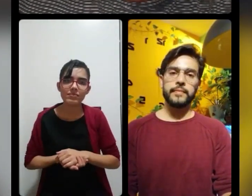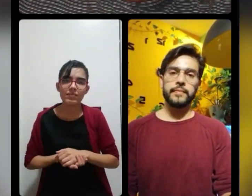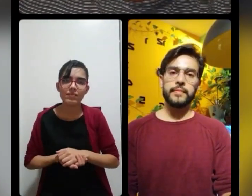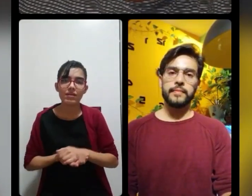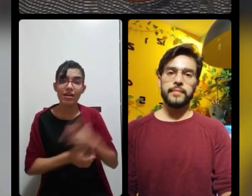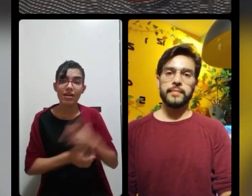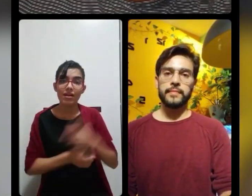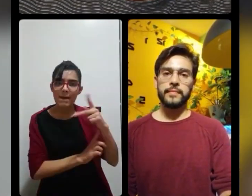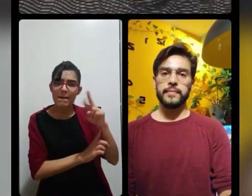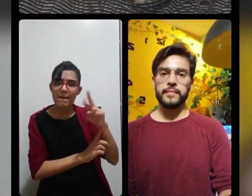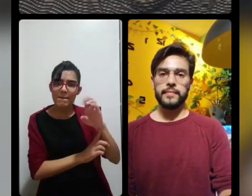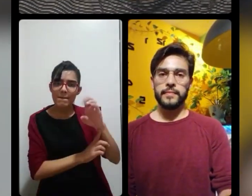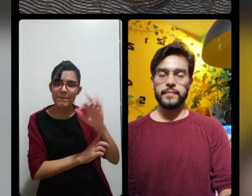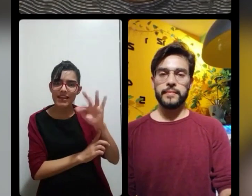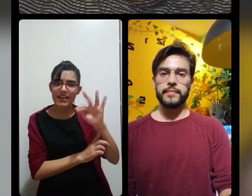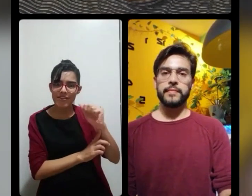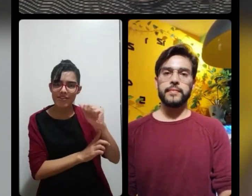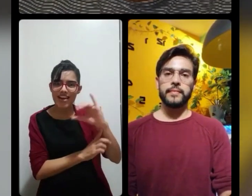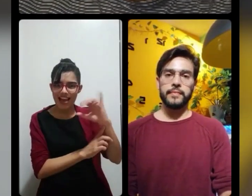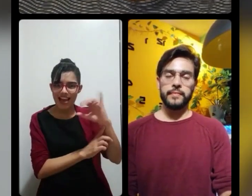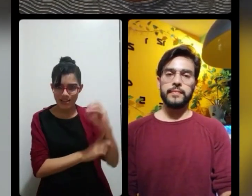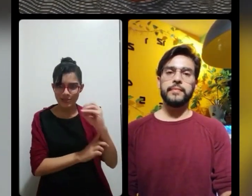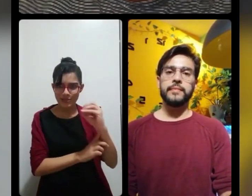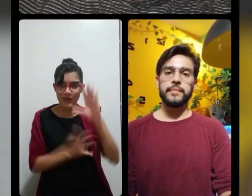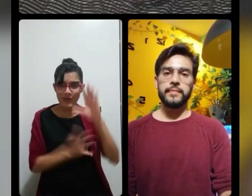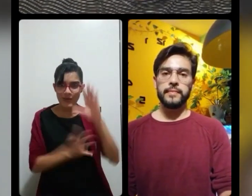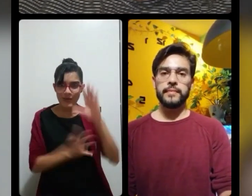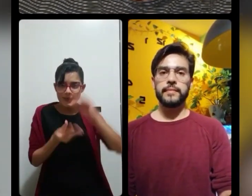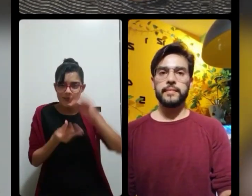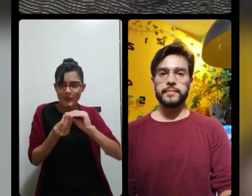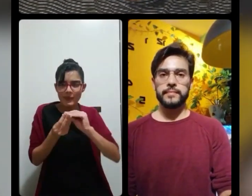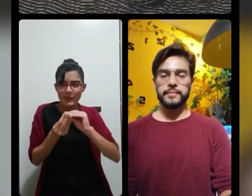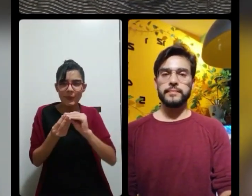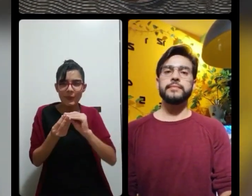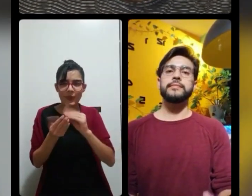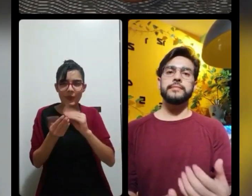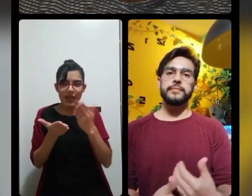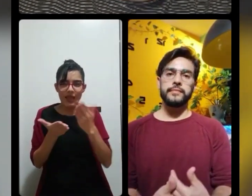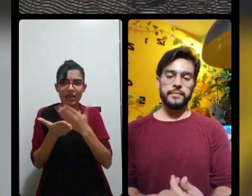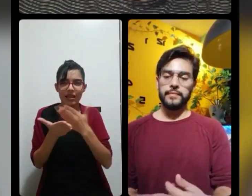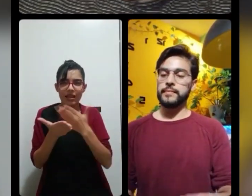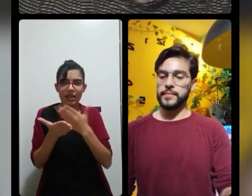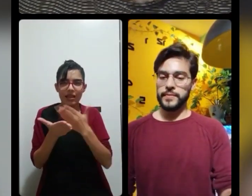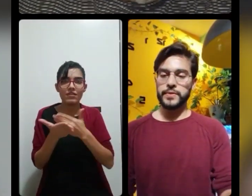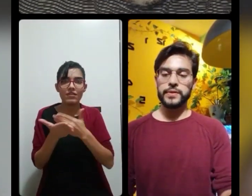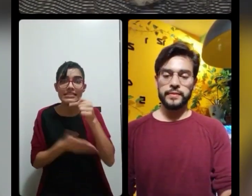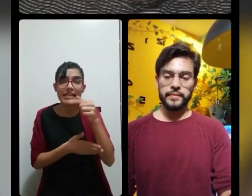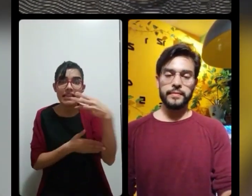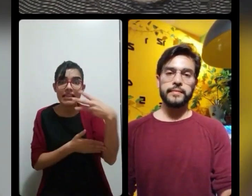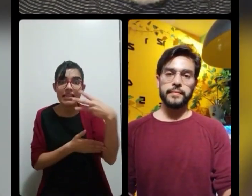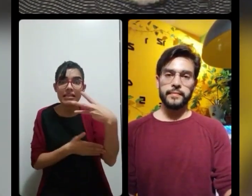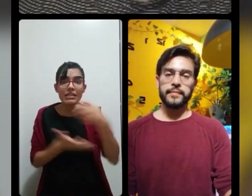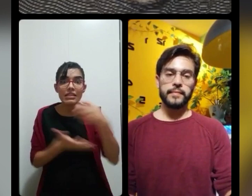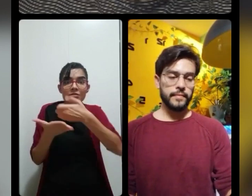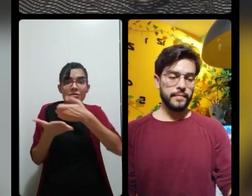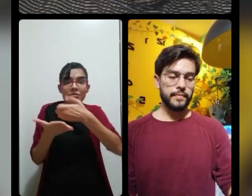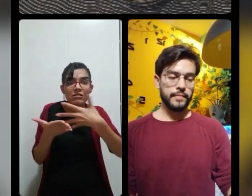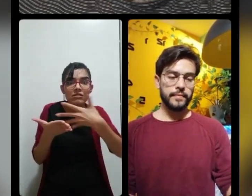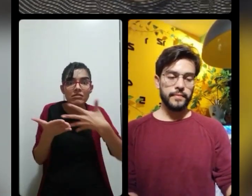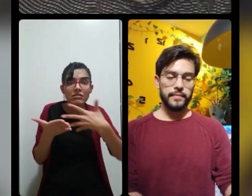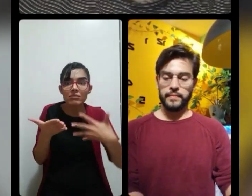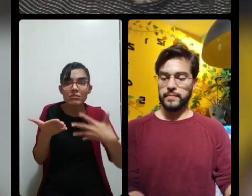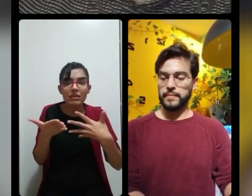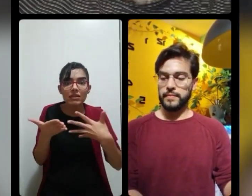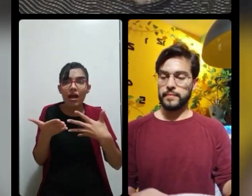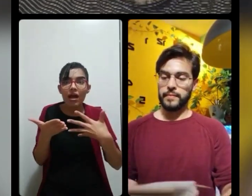ele fazia livros simultaneamente. E acho que esse foi o último que ele conseguiu fechar dar o ponto final. Mas eu acho que a grande contribuição